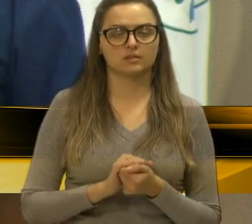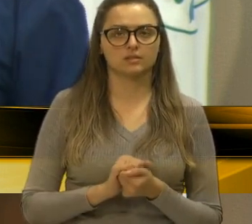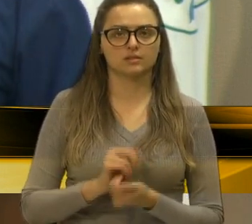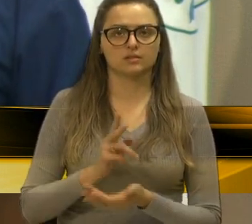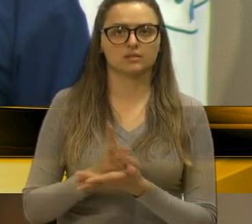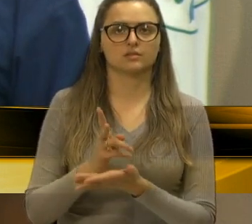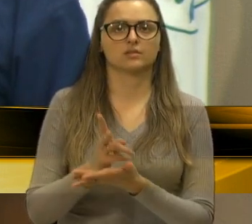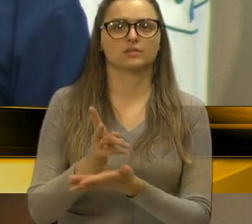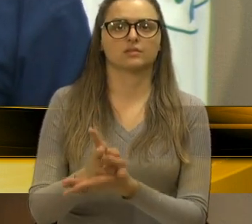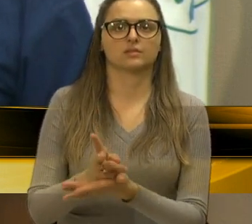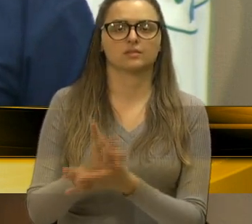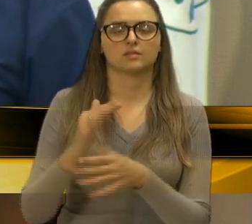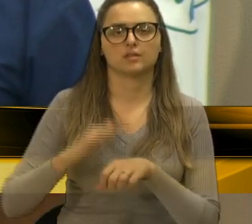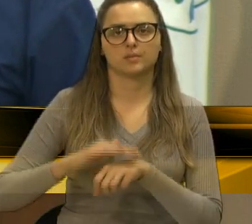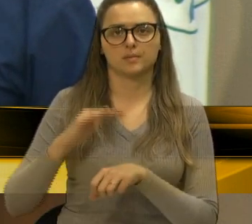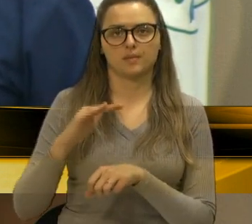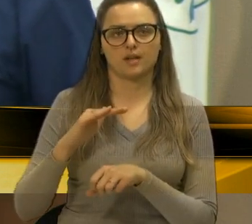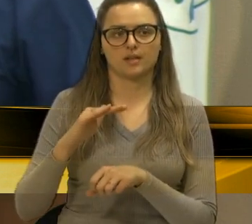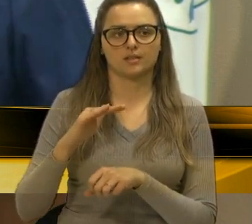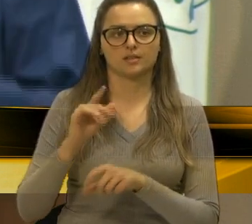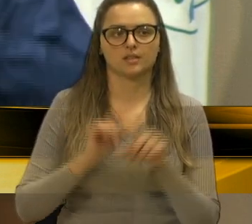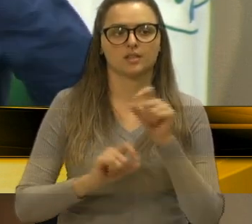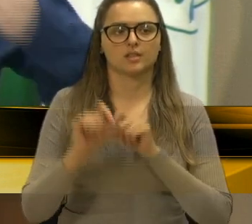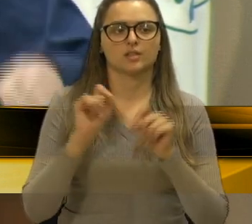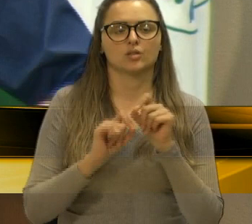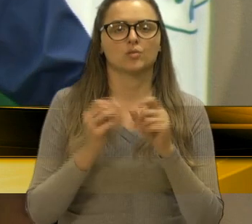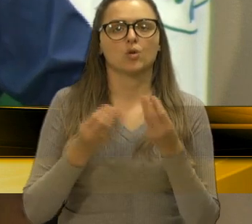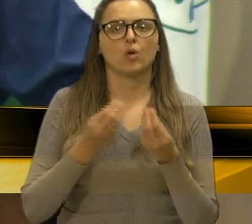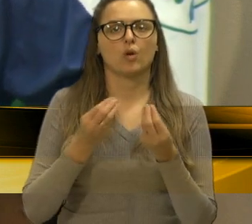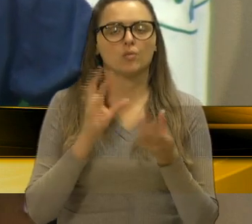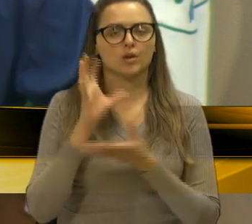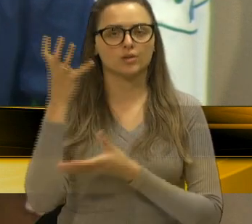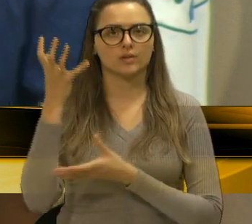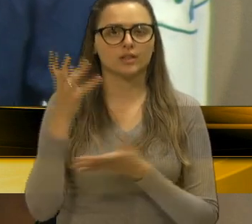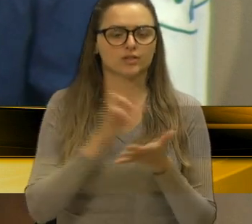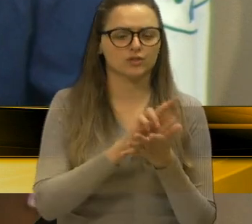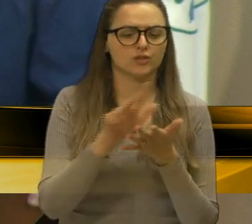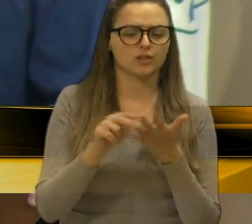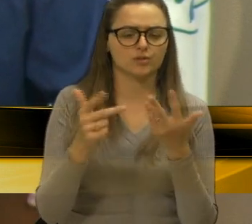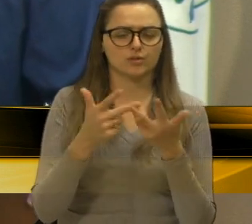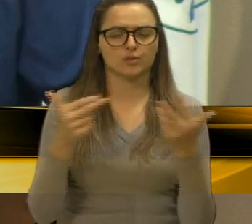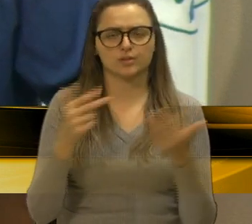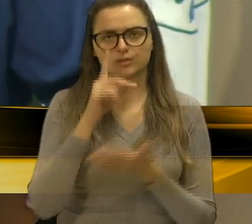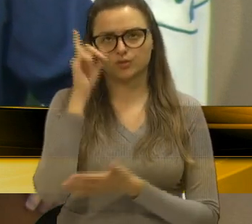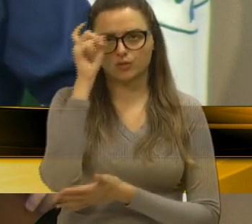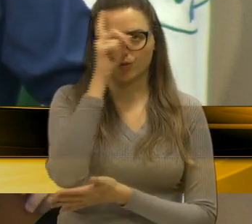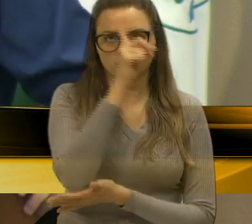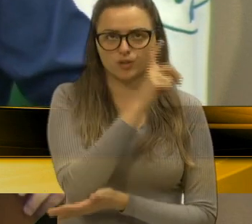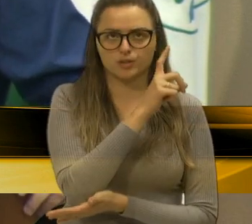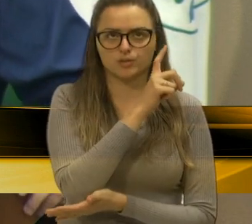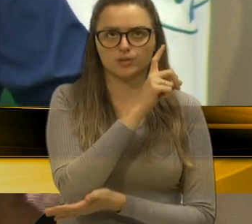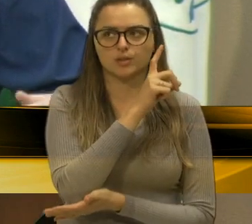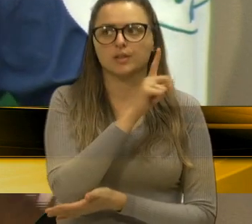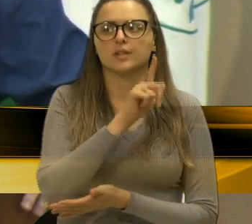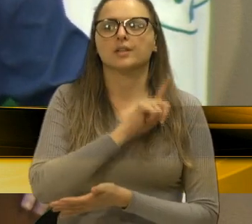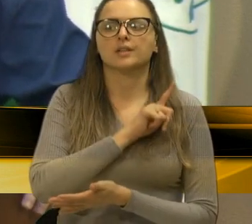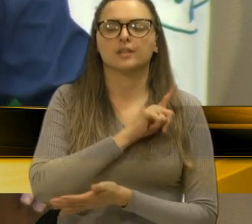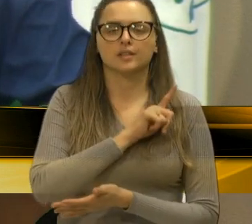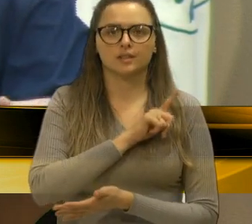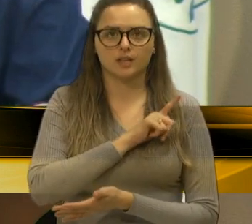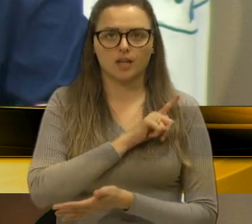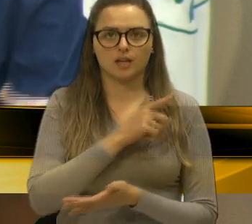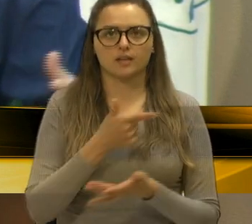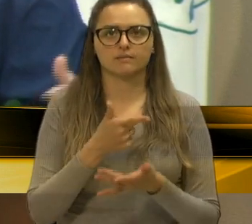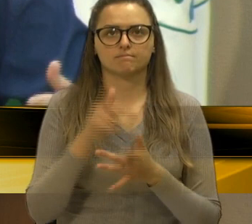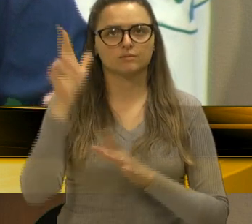são multas, são sanções, são diversas dificuldades que se aplicam no meio do